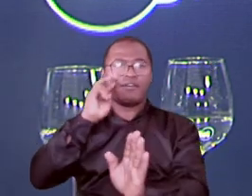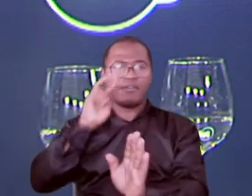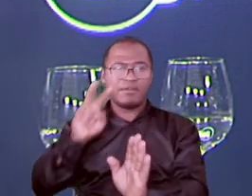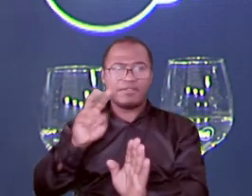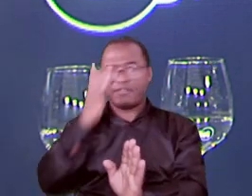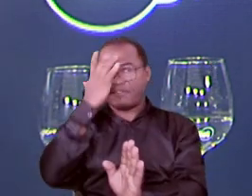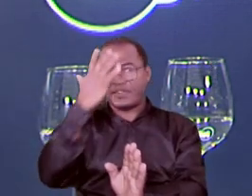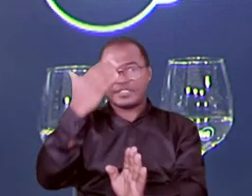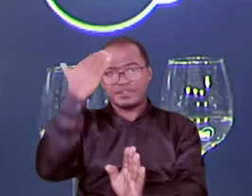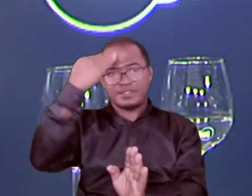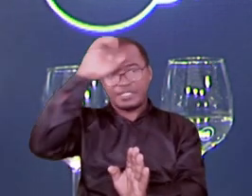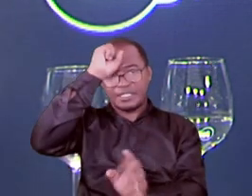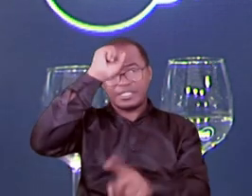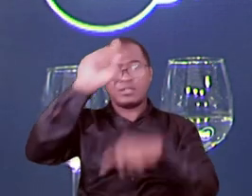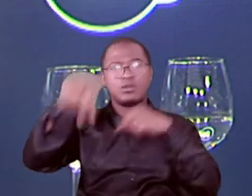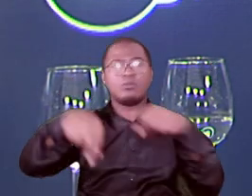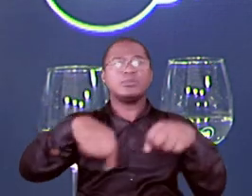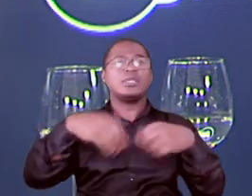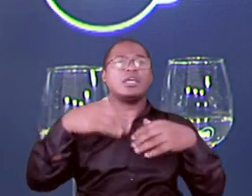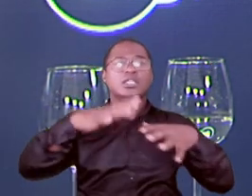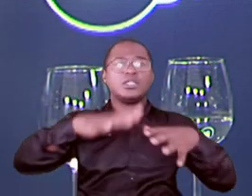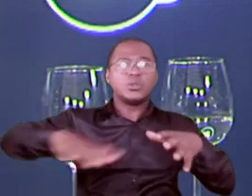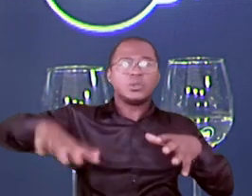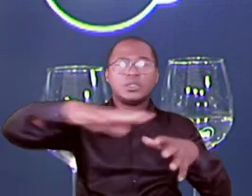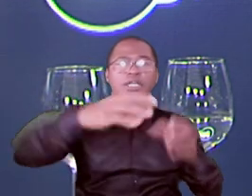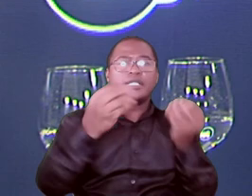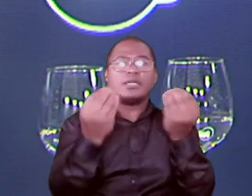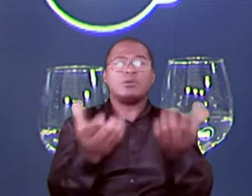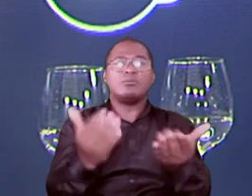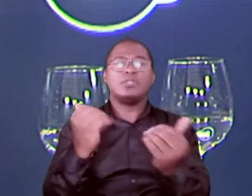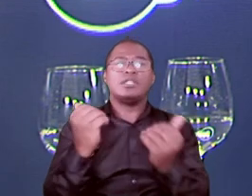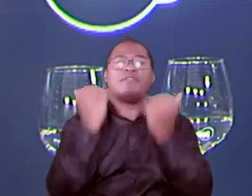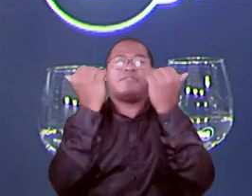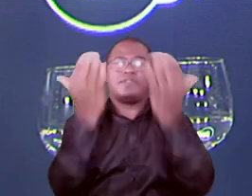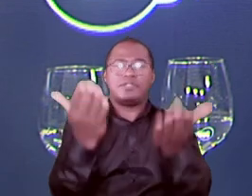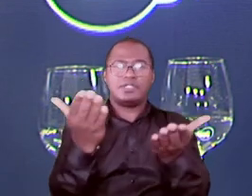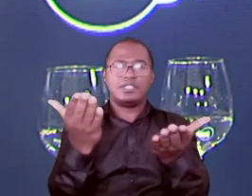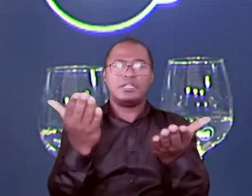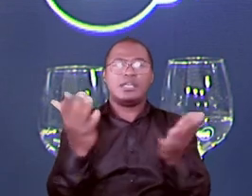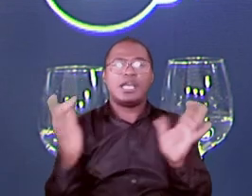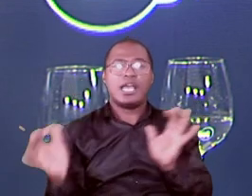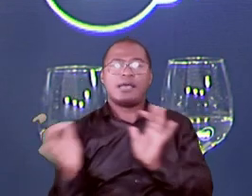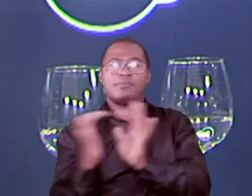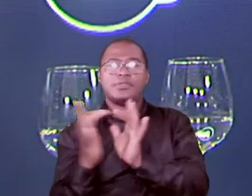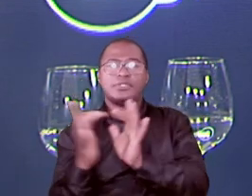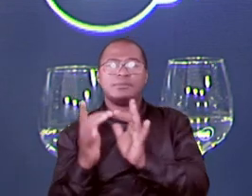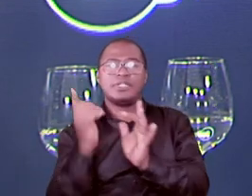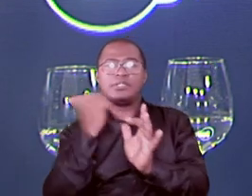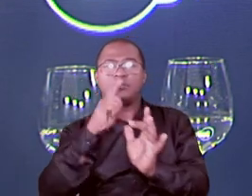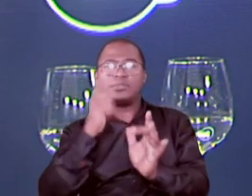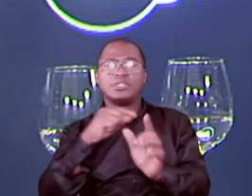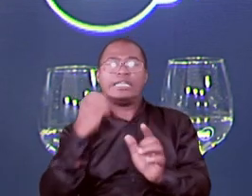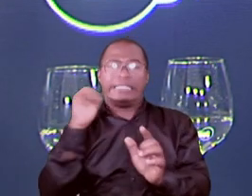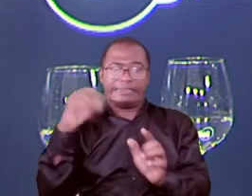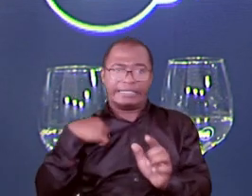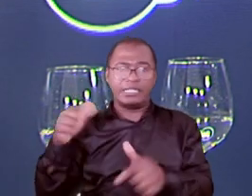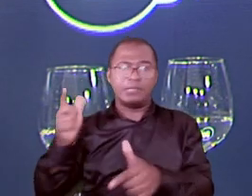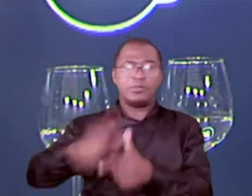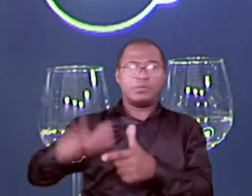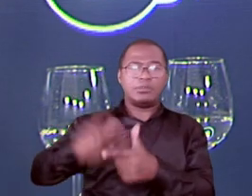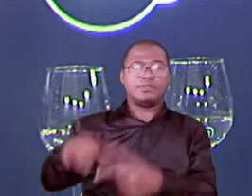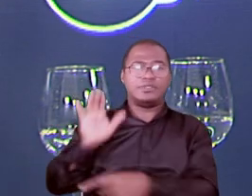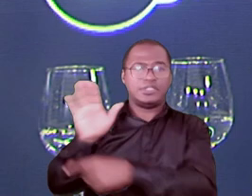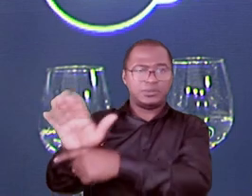lá fora o que que é essa proximidade é você conseguir realmente resolver um problema do cliente